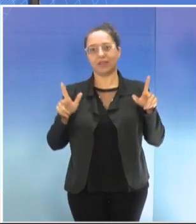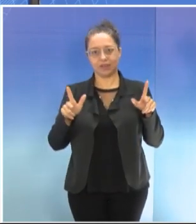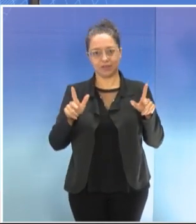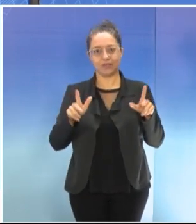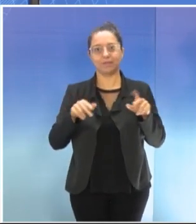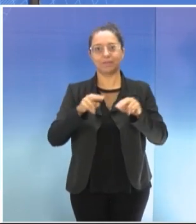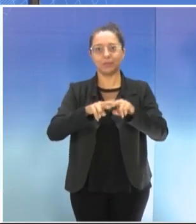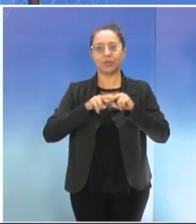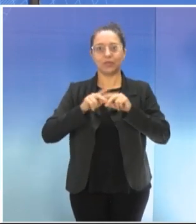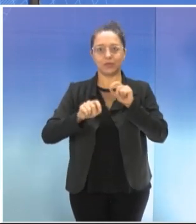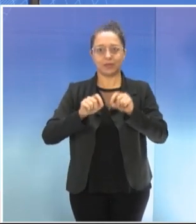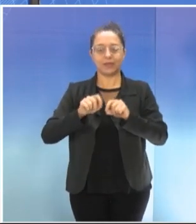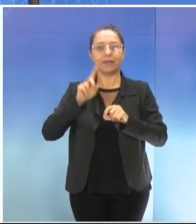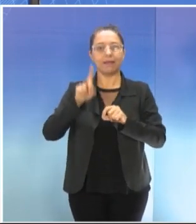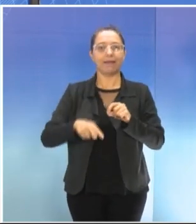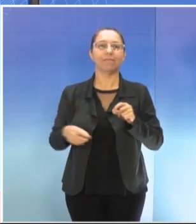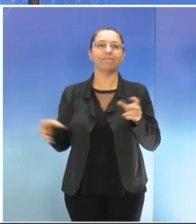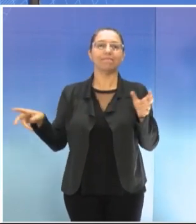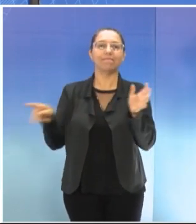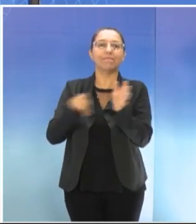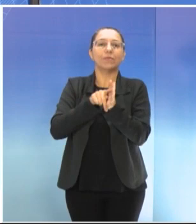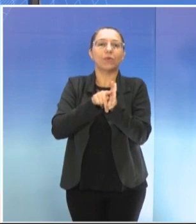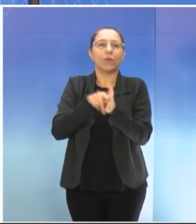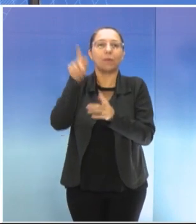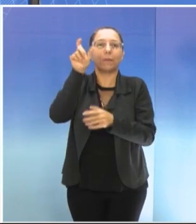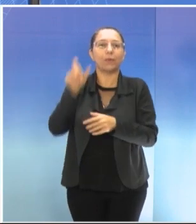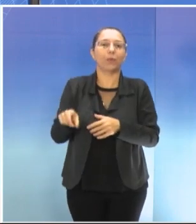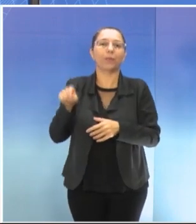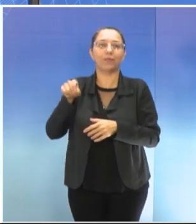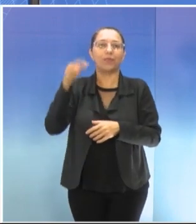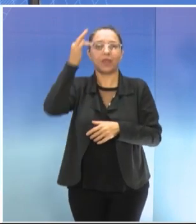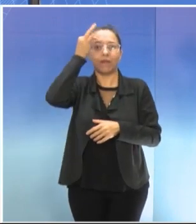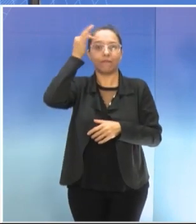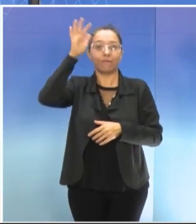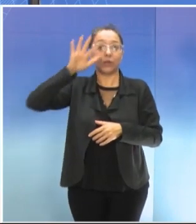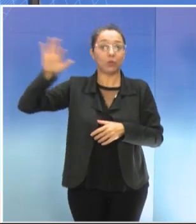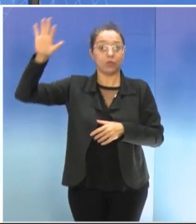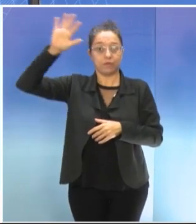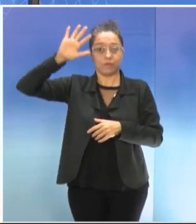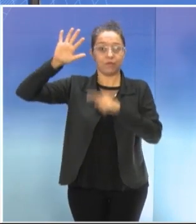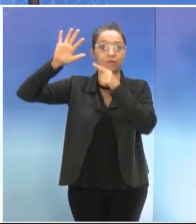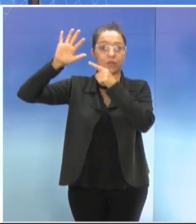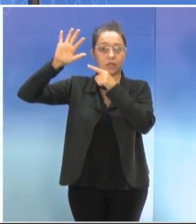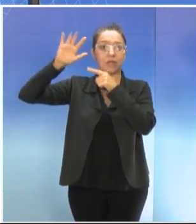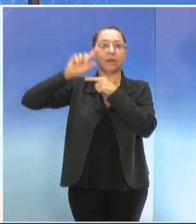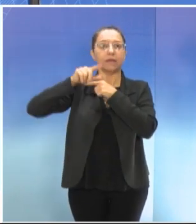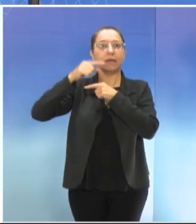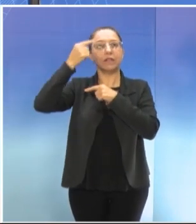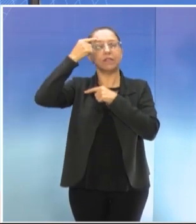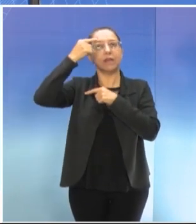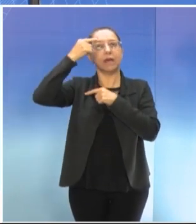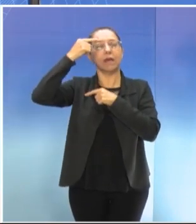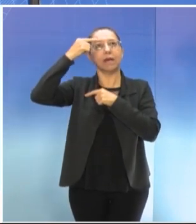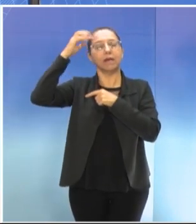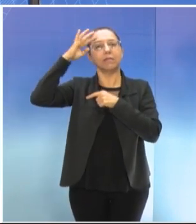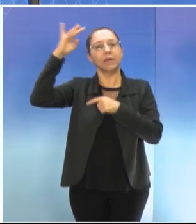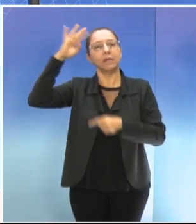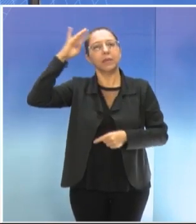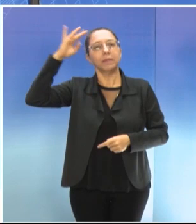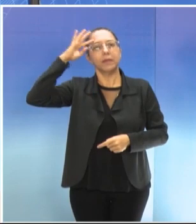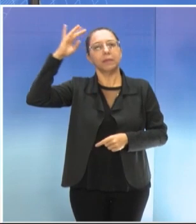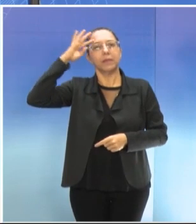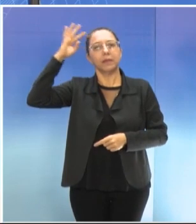novas respostas, tá bom? Faz parte, então, da filosofia essa questão